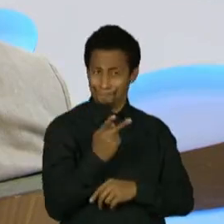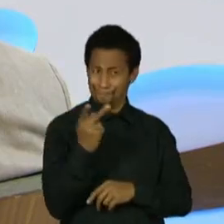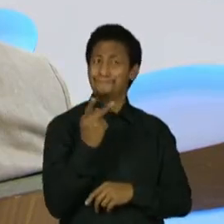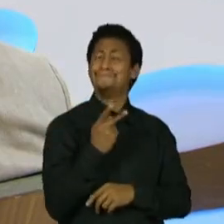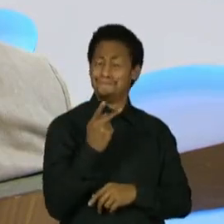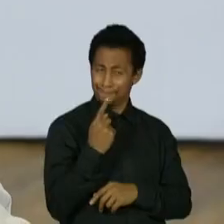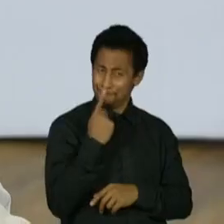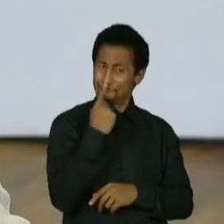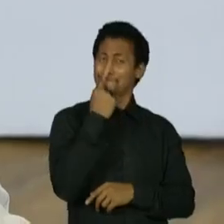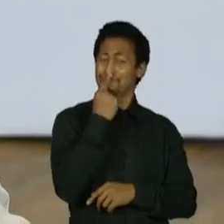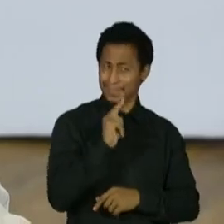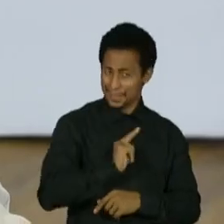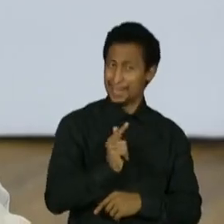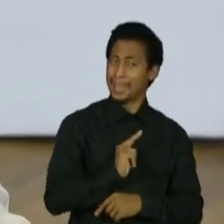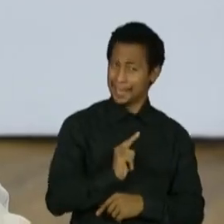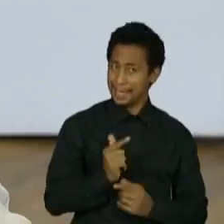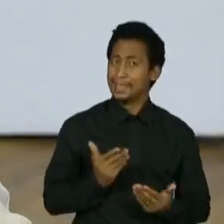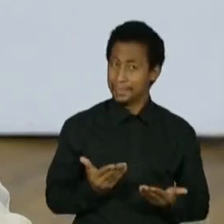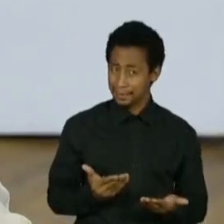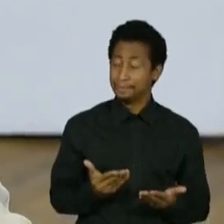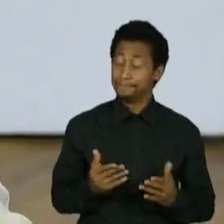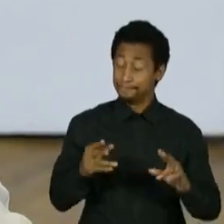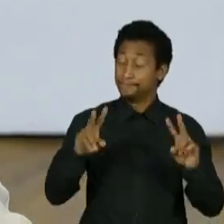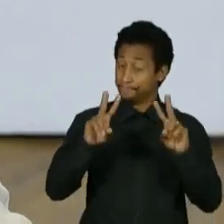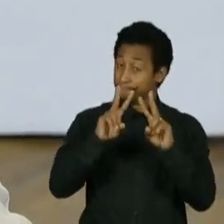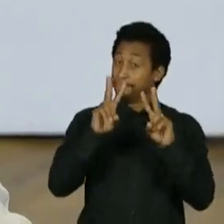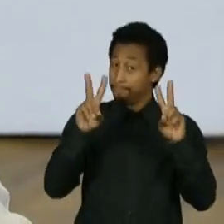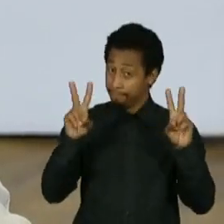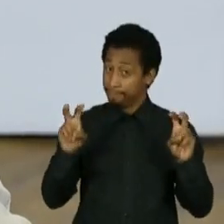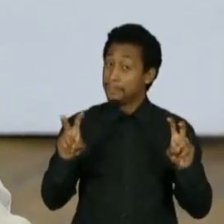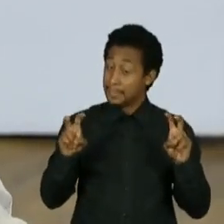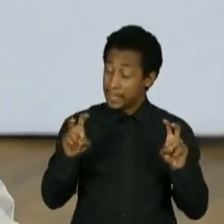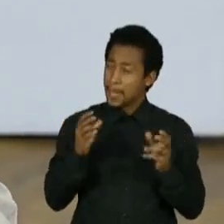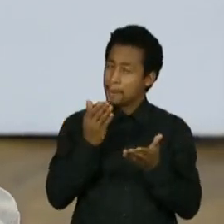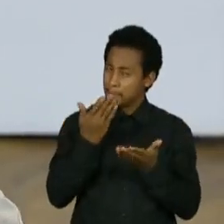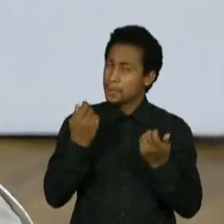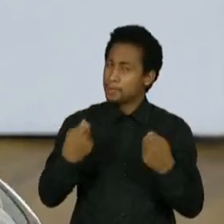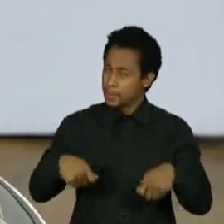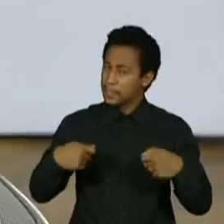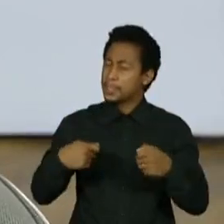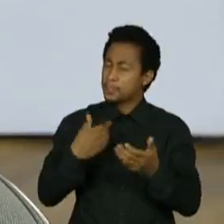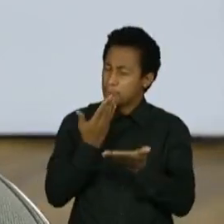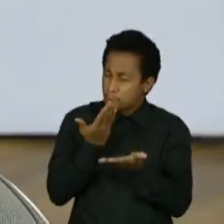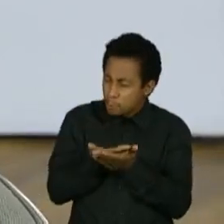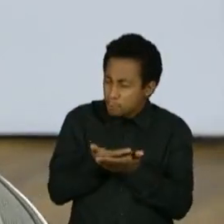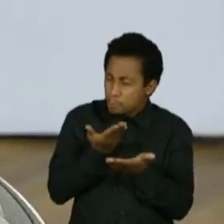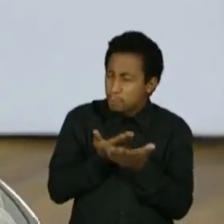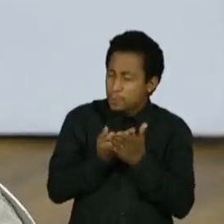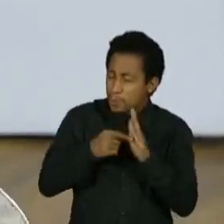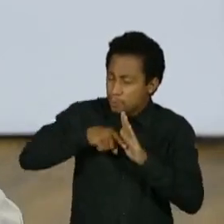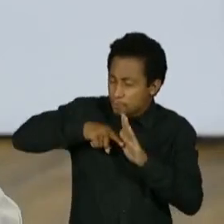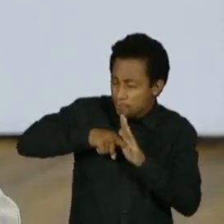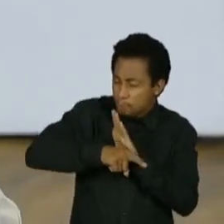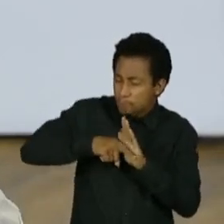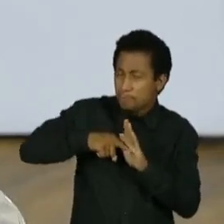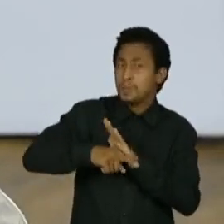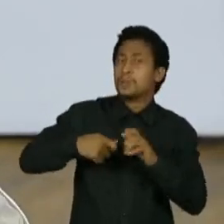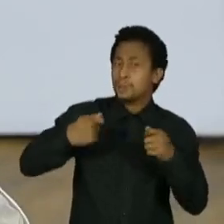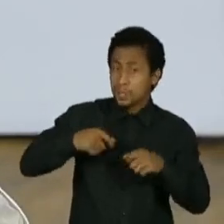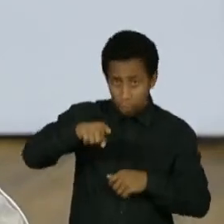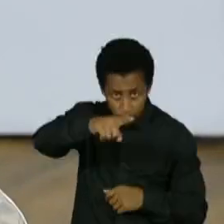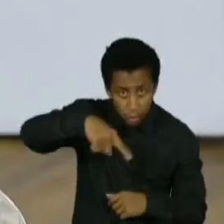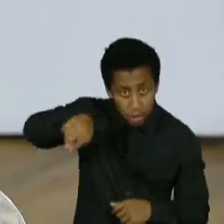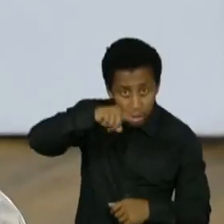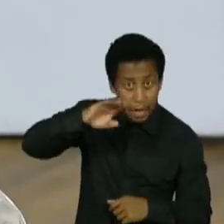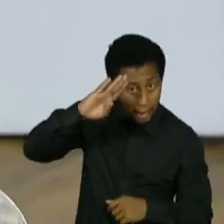Eu acho que isso sem dúvida é um tema de estudos eu acho que os os acadêmicos com o pode